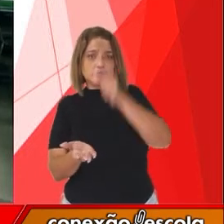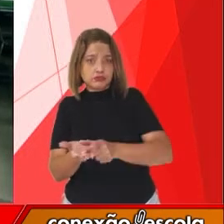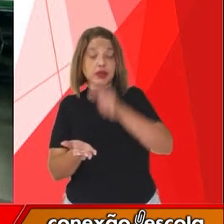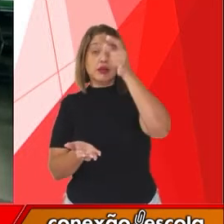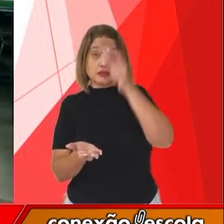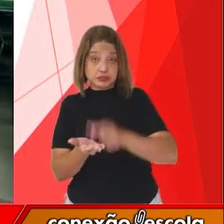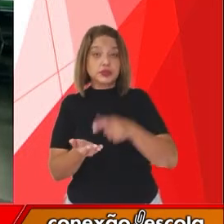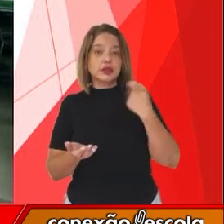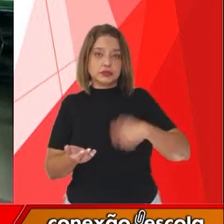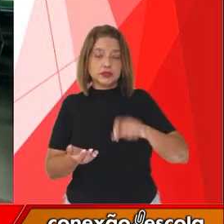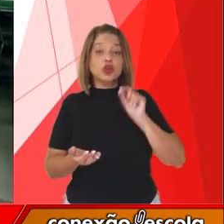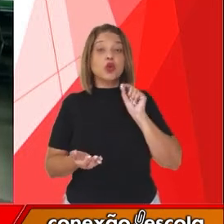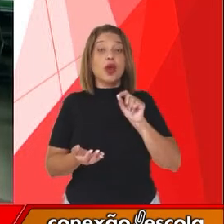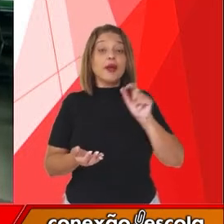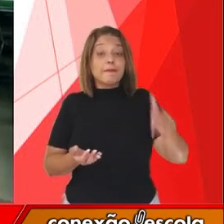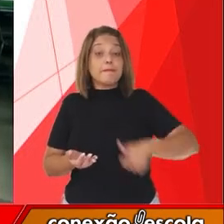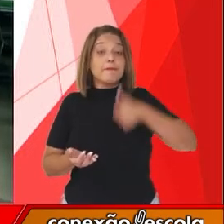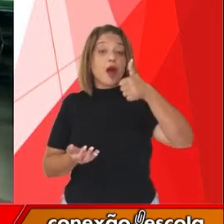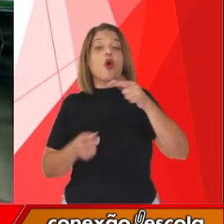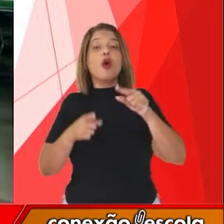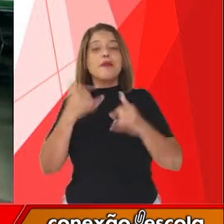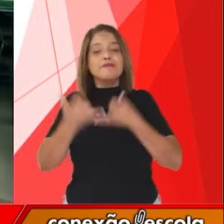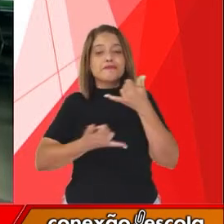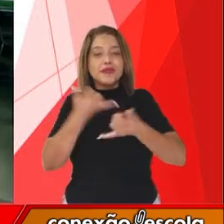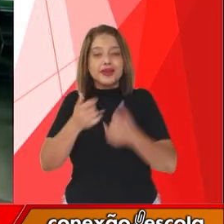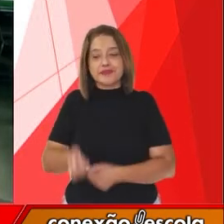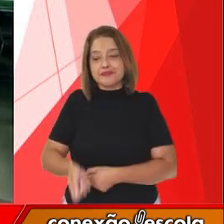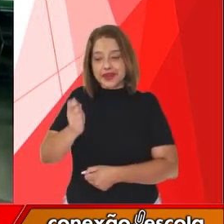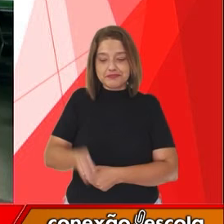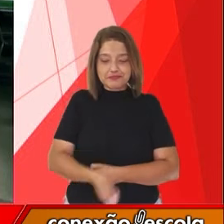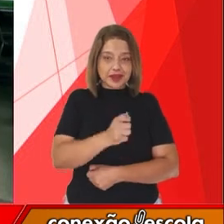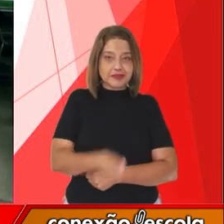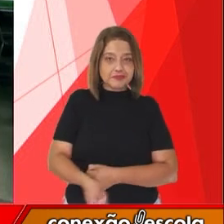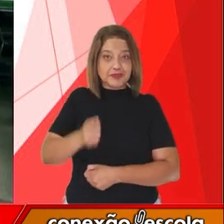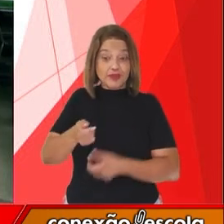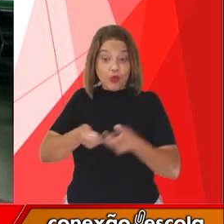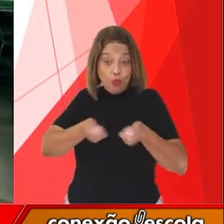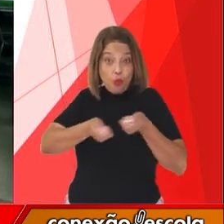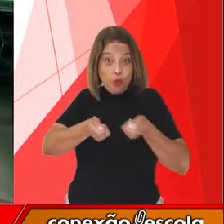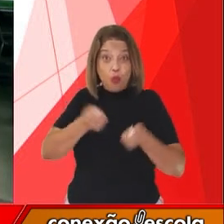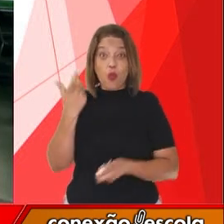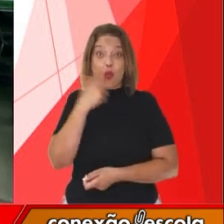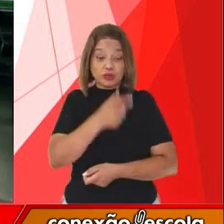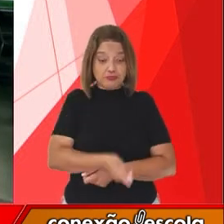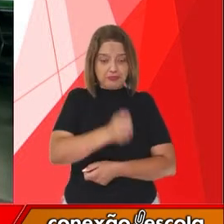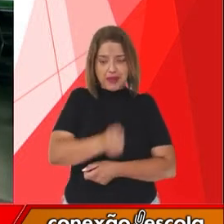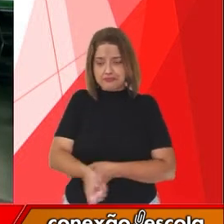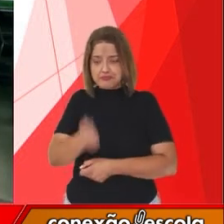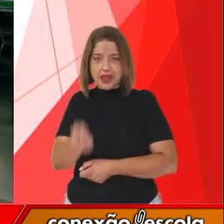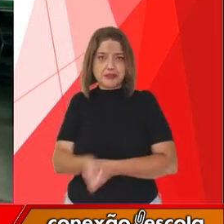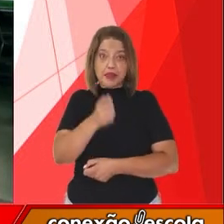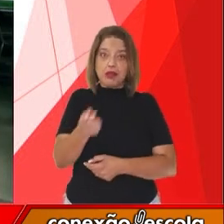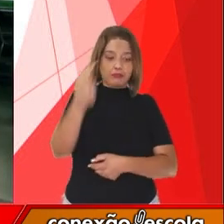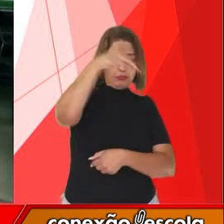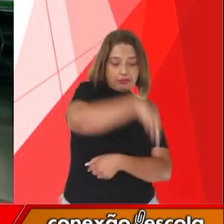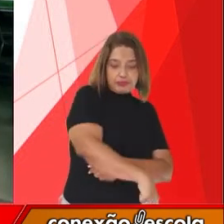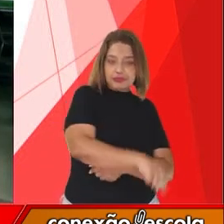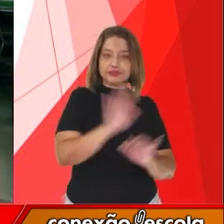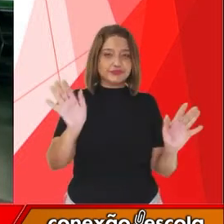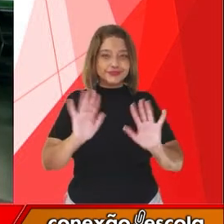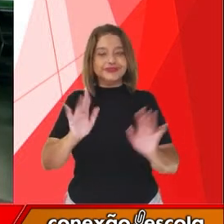para isso, a melhor coisa que tem é você brincar de controlar a bolinha, mantendo ela em